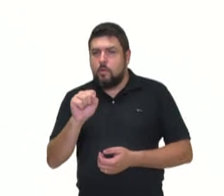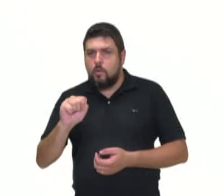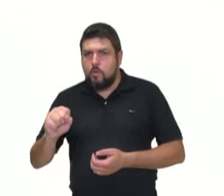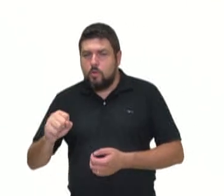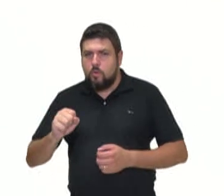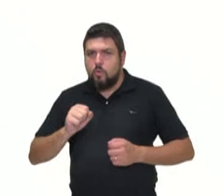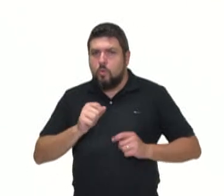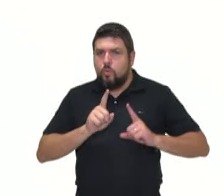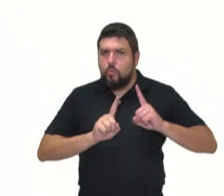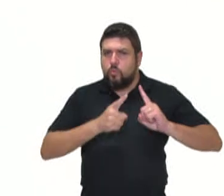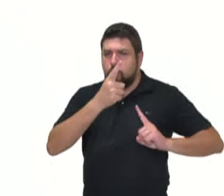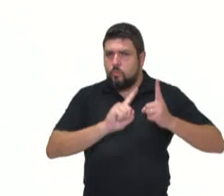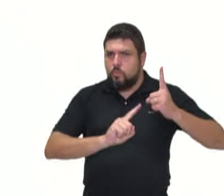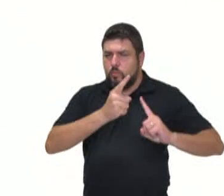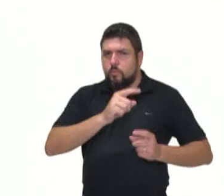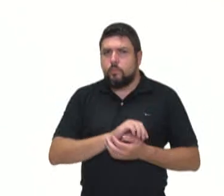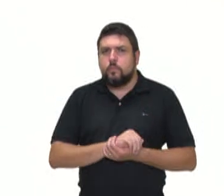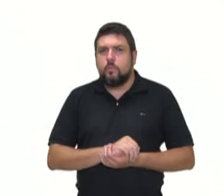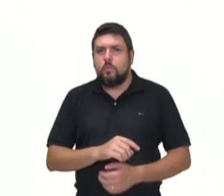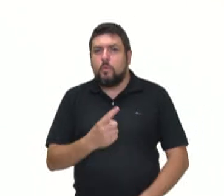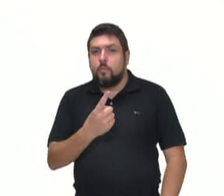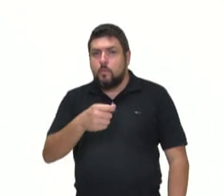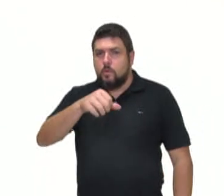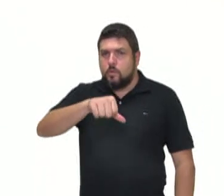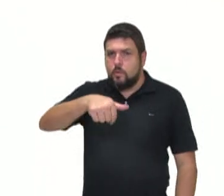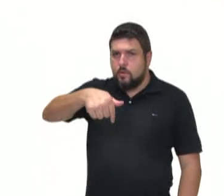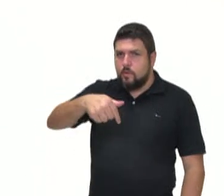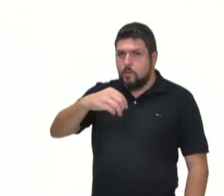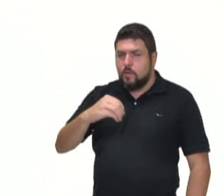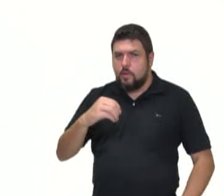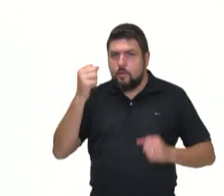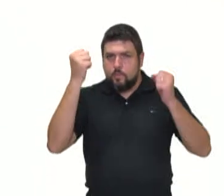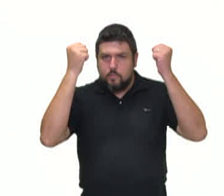1970, no México, ele foi tricampeão, né?